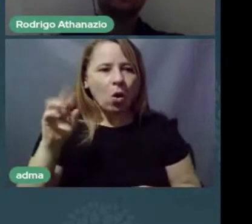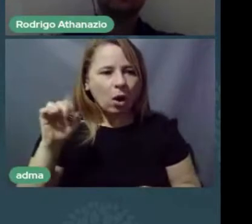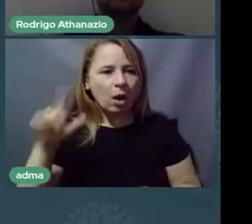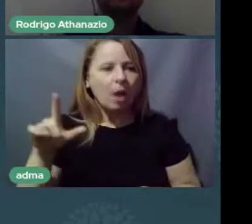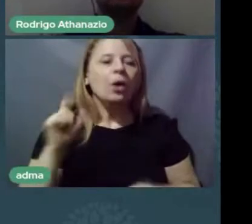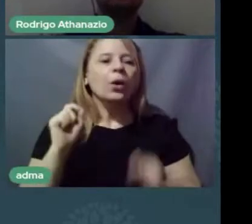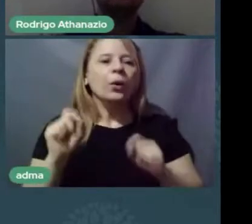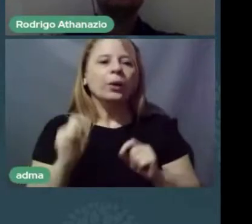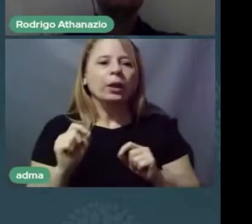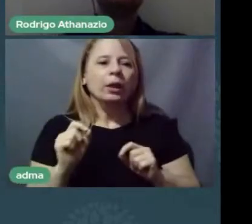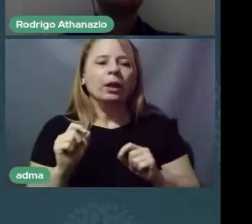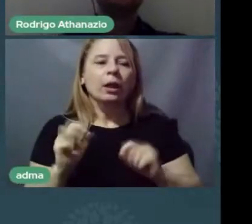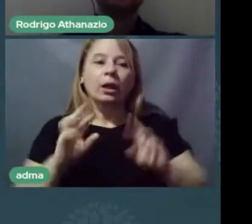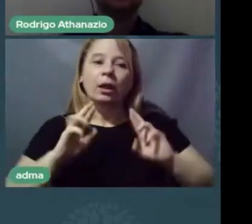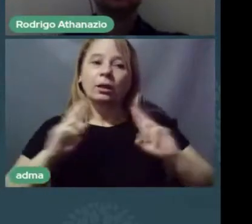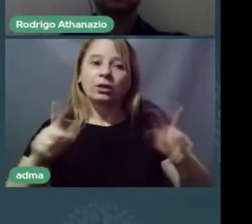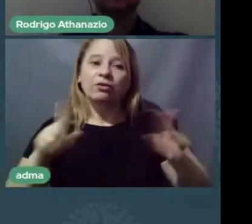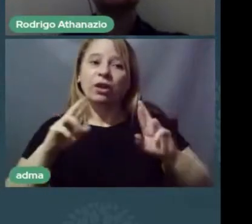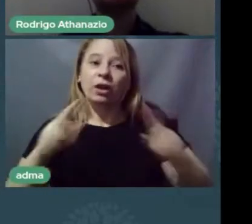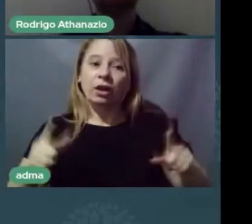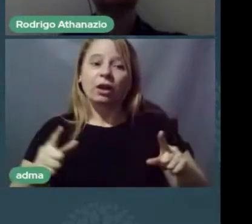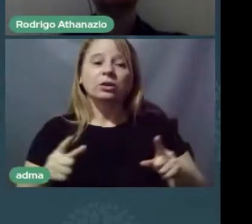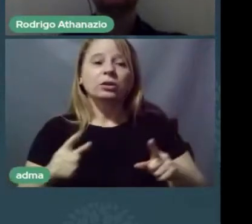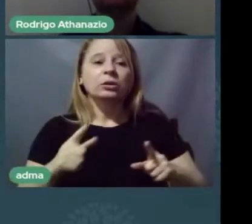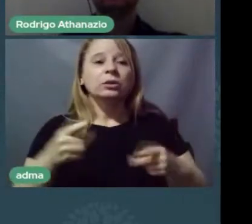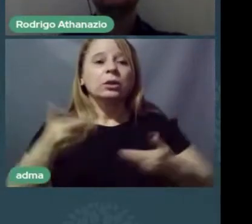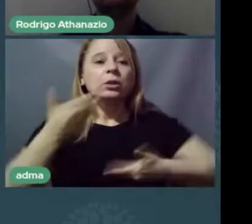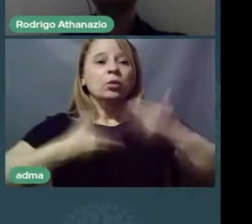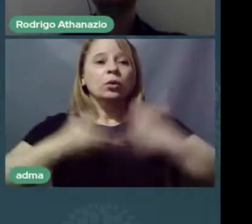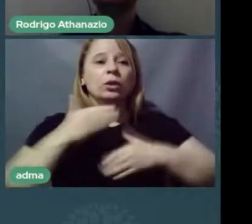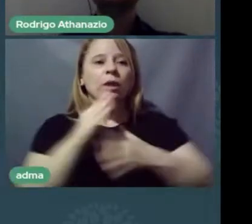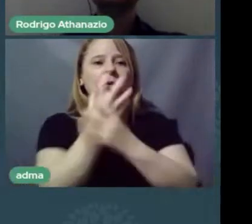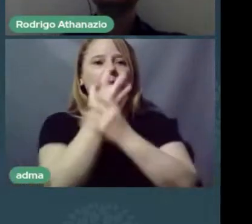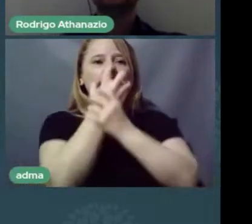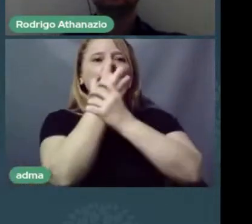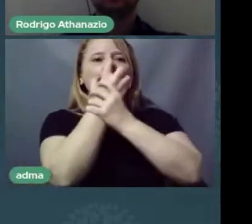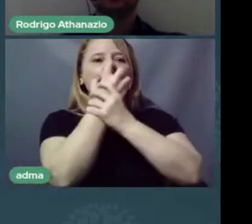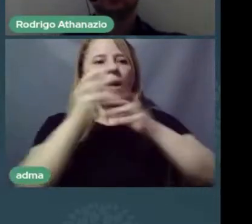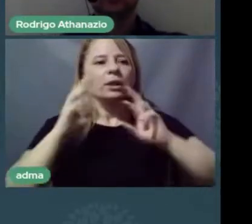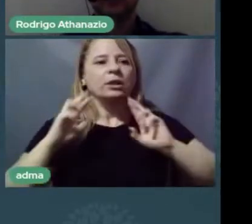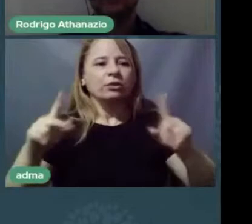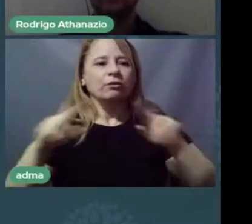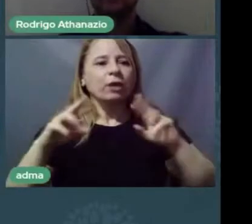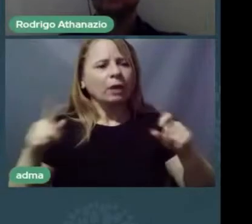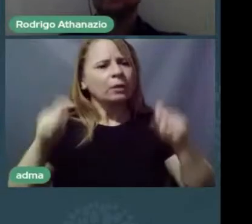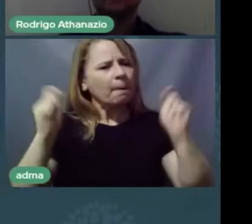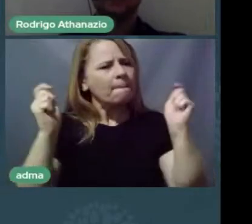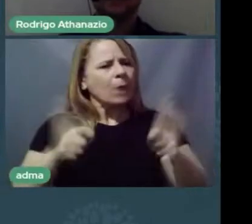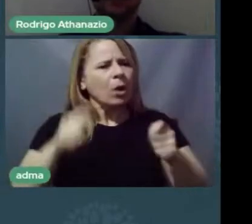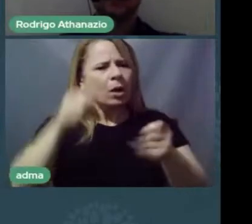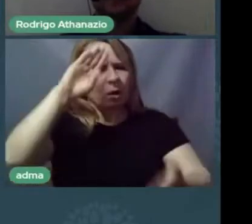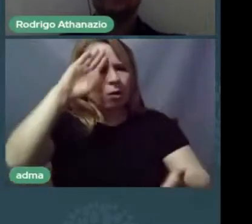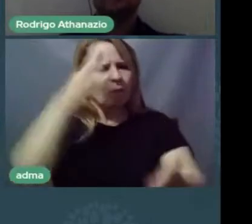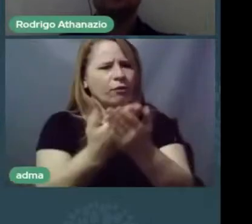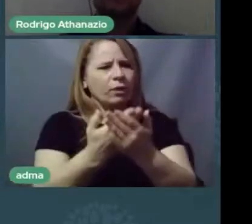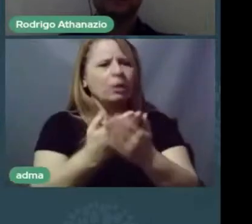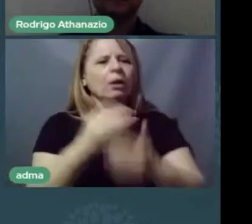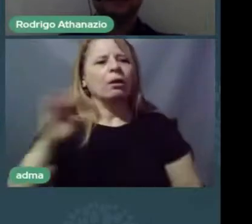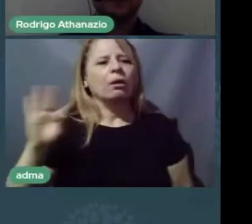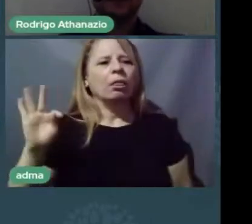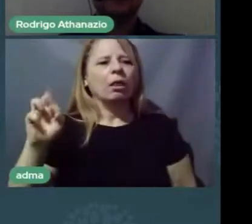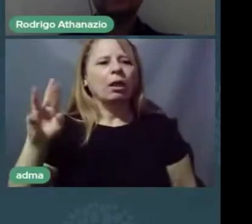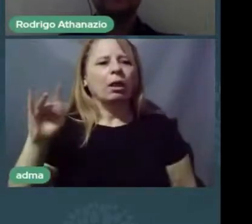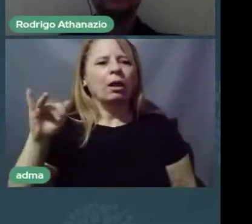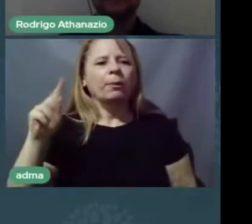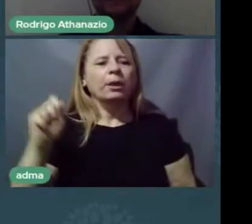referindo ao tratamento por via inalatória. Então, por favor, sintam-se seguros de usar a terapia inalatória, porque é